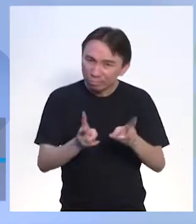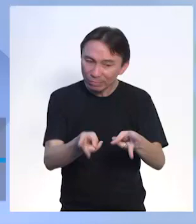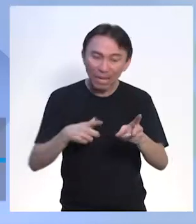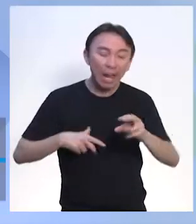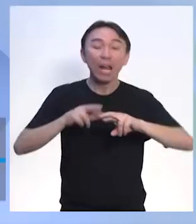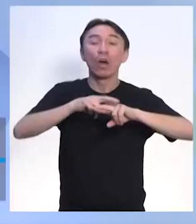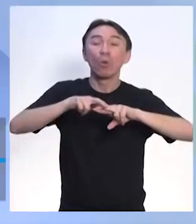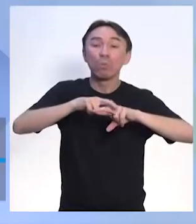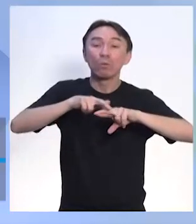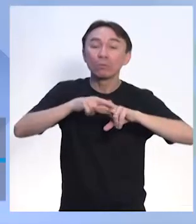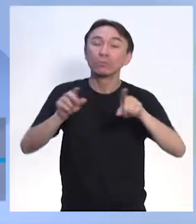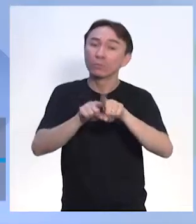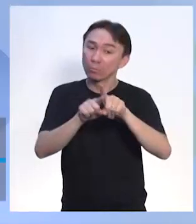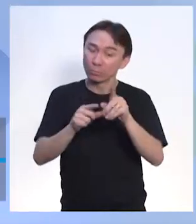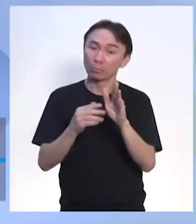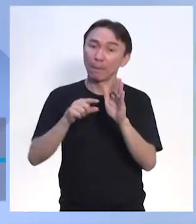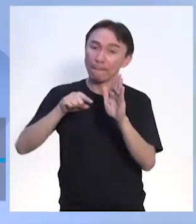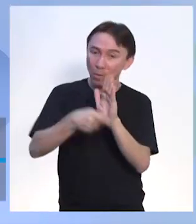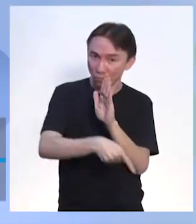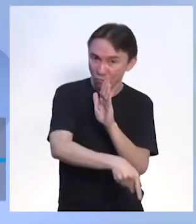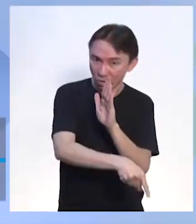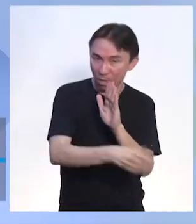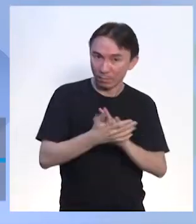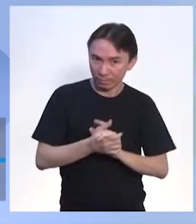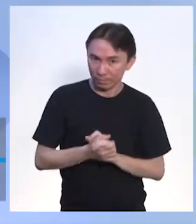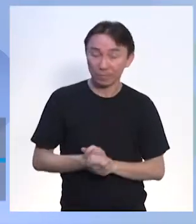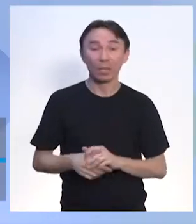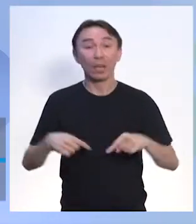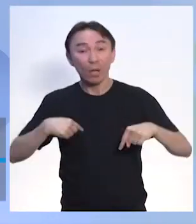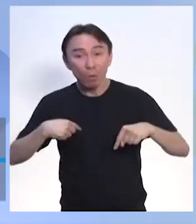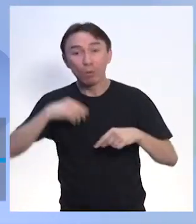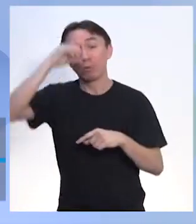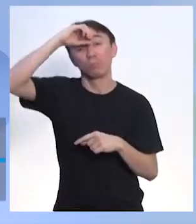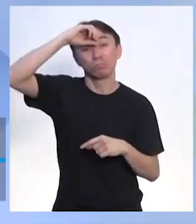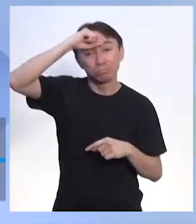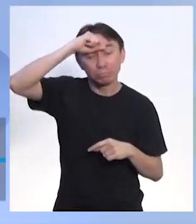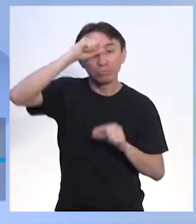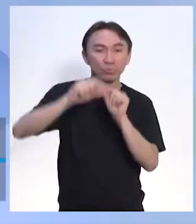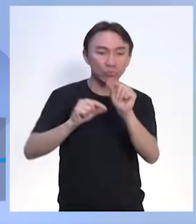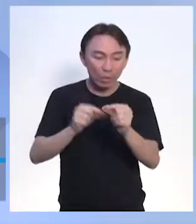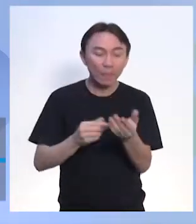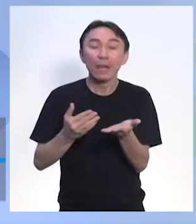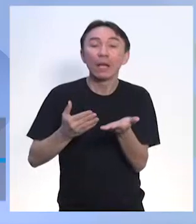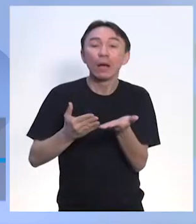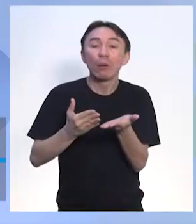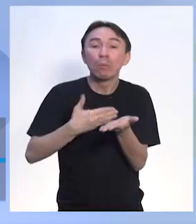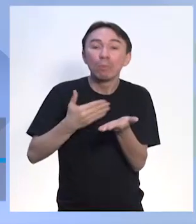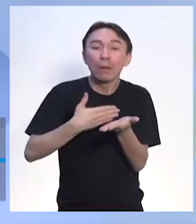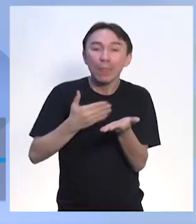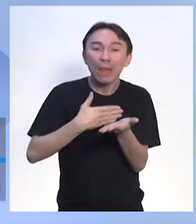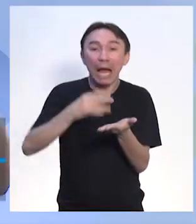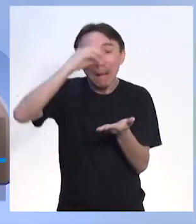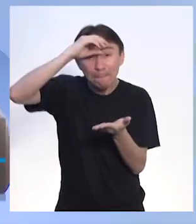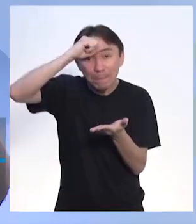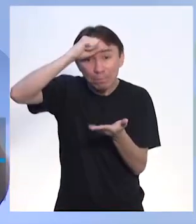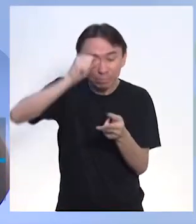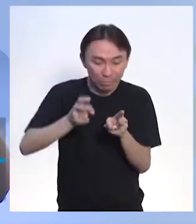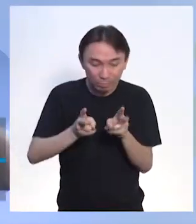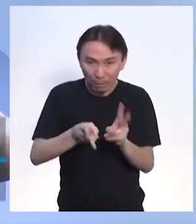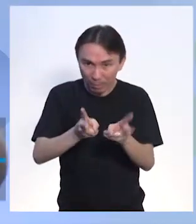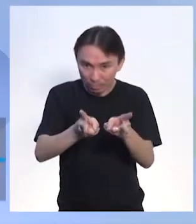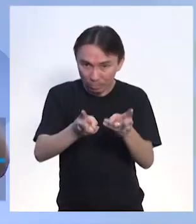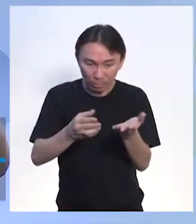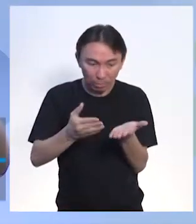aprofundamento. Lembrando, estou utilizando o caderno Aprender Sempre, né, o material Aprender Sempre. Se você não recebeu,